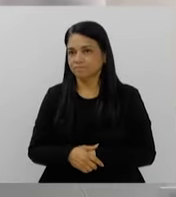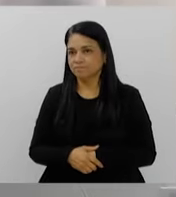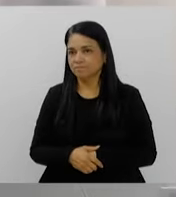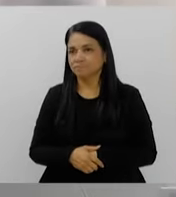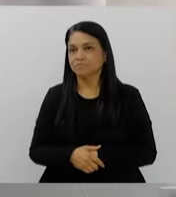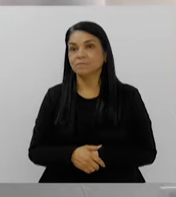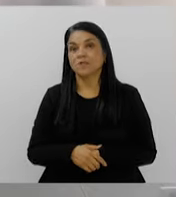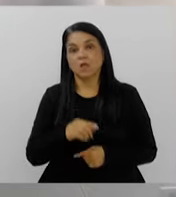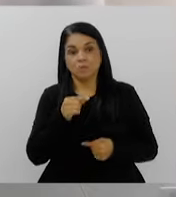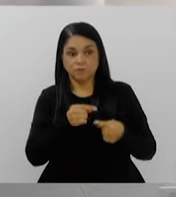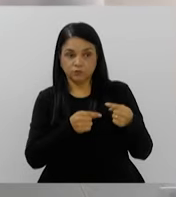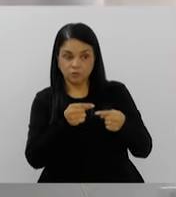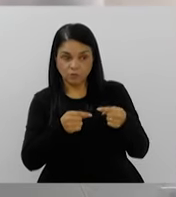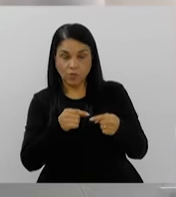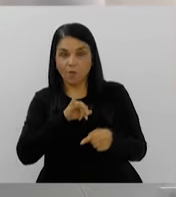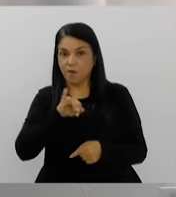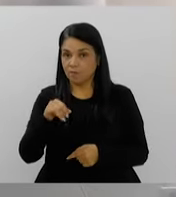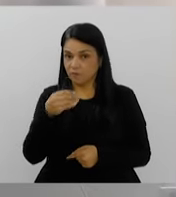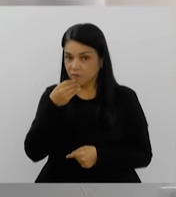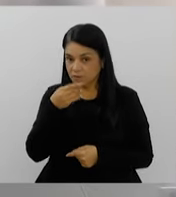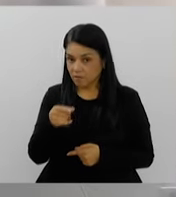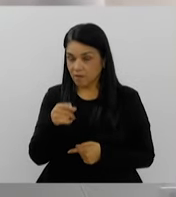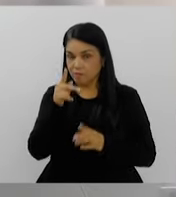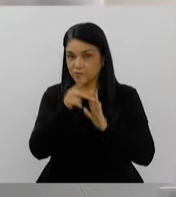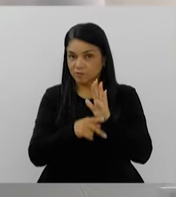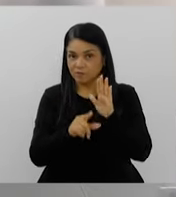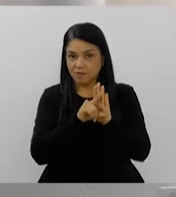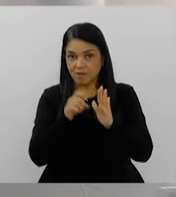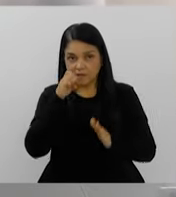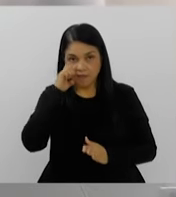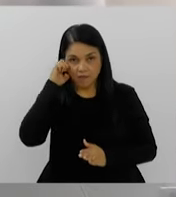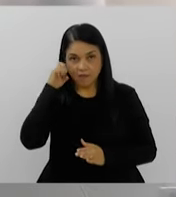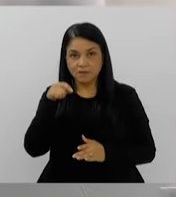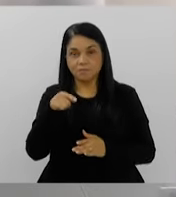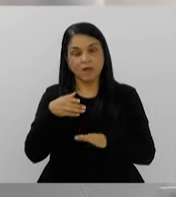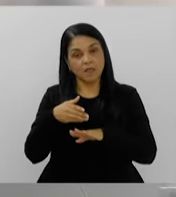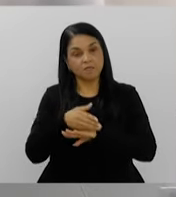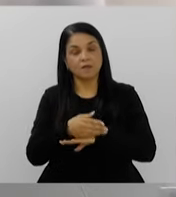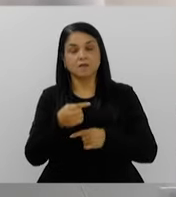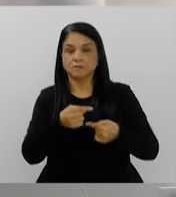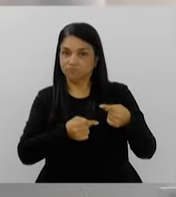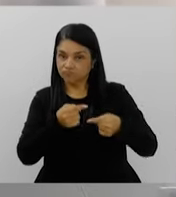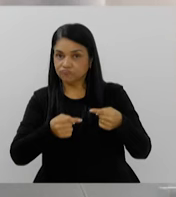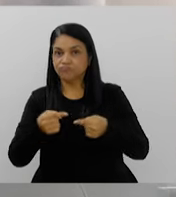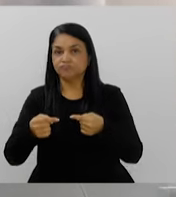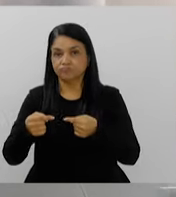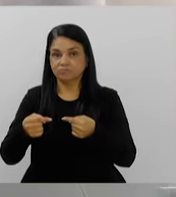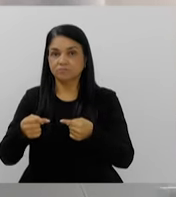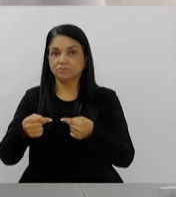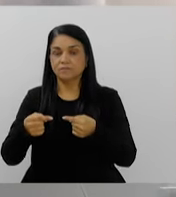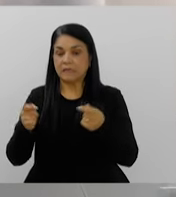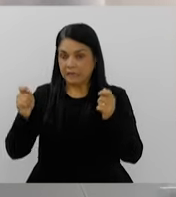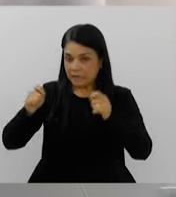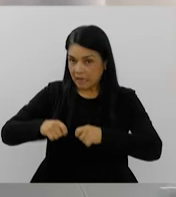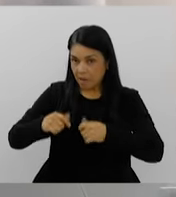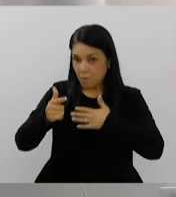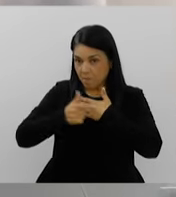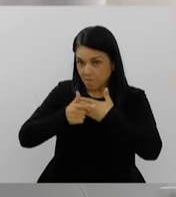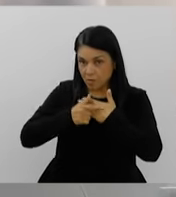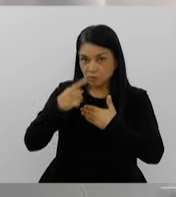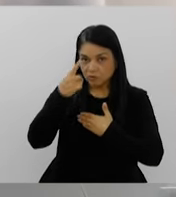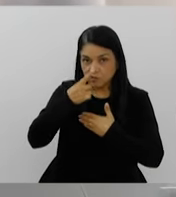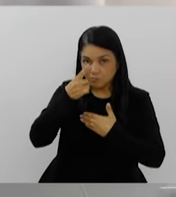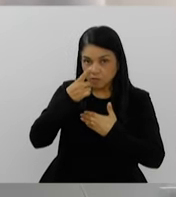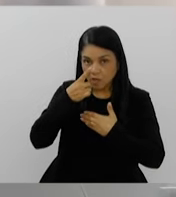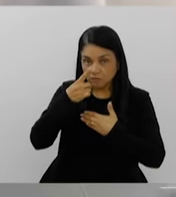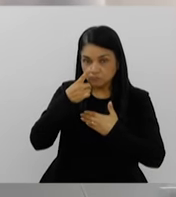acho que essa é uma discussão, e a gente pode aproveitar esse projeto da deputada Élica para adentrar nessa discussão. Se nos cabe a criação de órgão